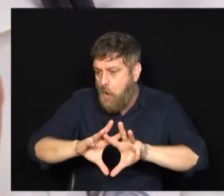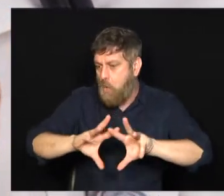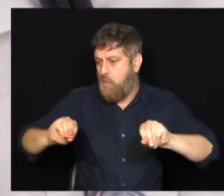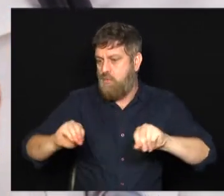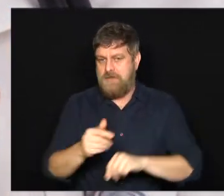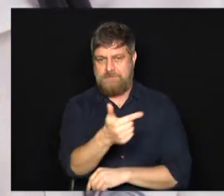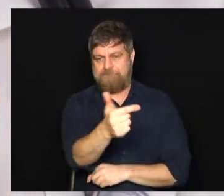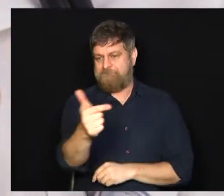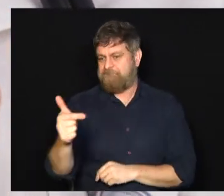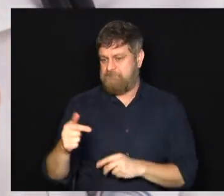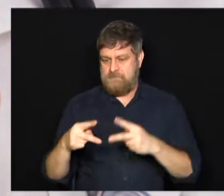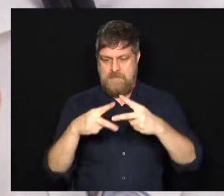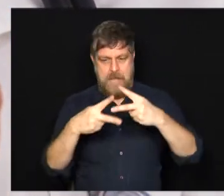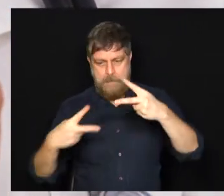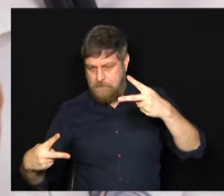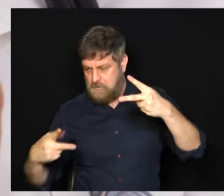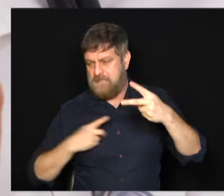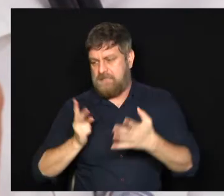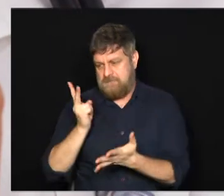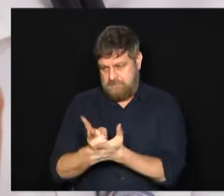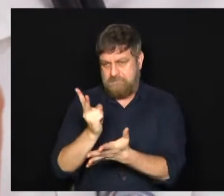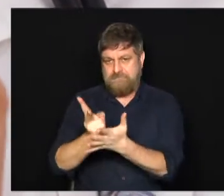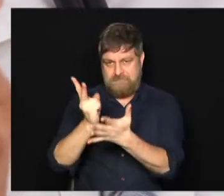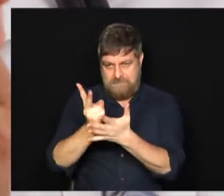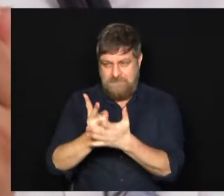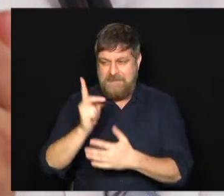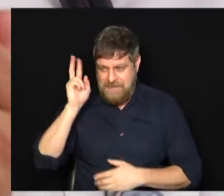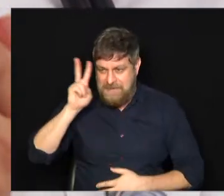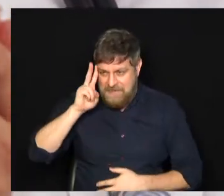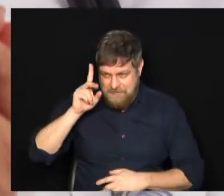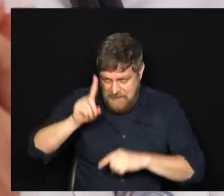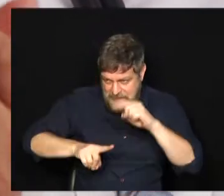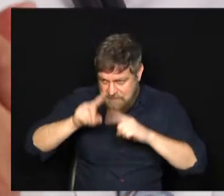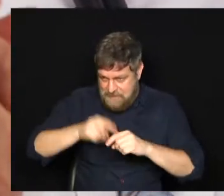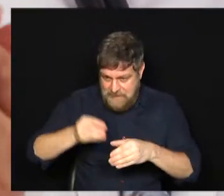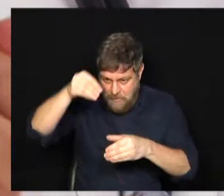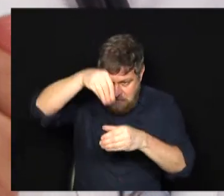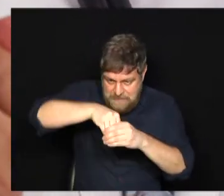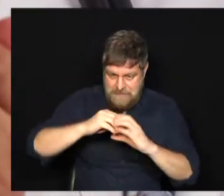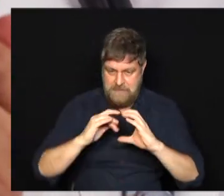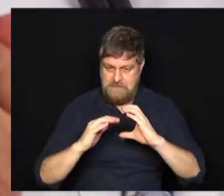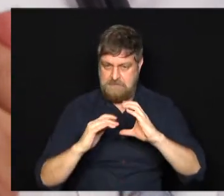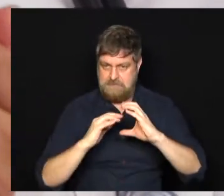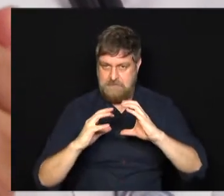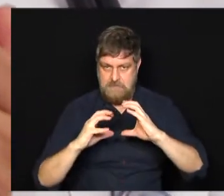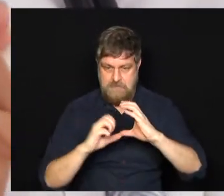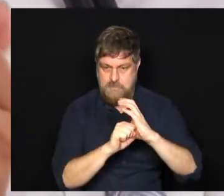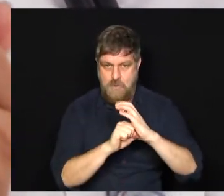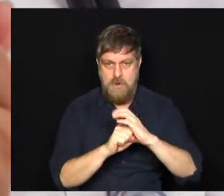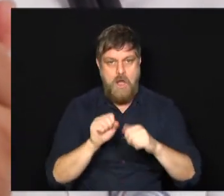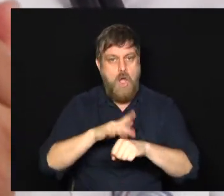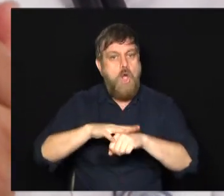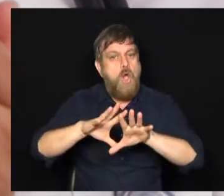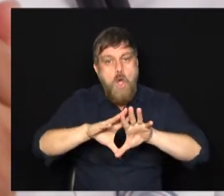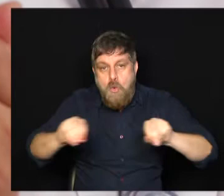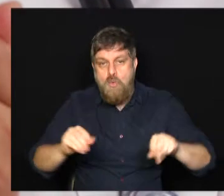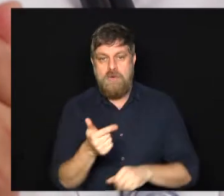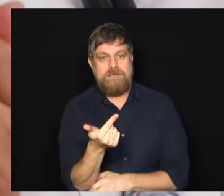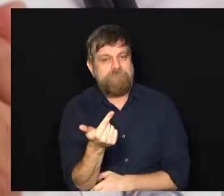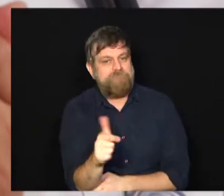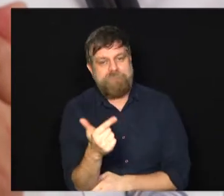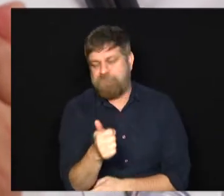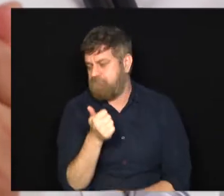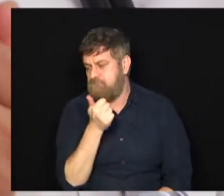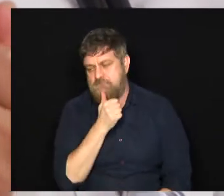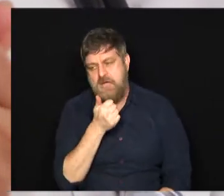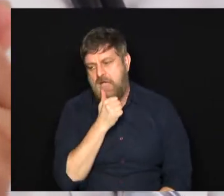influenciar naquela proteína amiloide e a neurodegeneração. O tratamento não tem cura ainda, né, doutor? Infelizmente, exatamente,